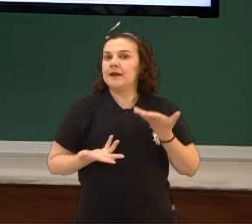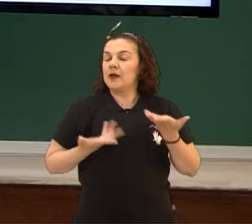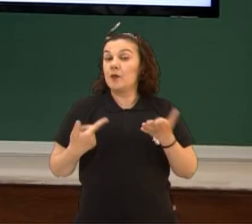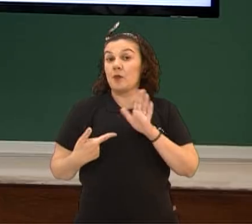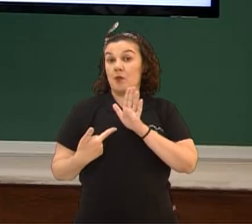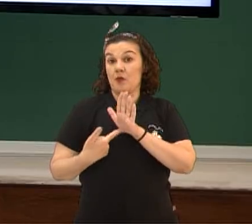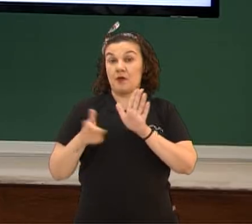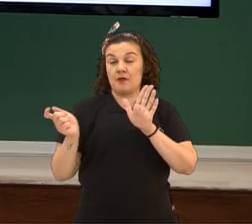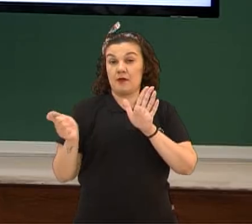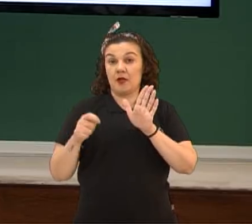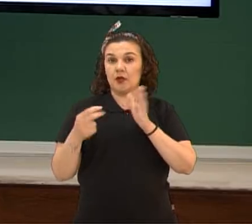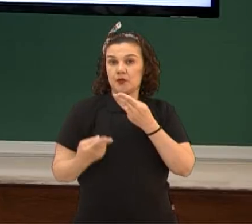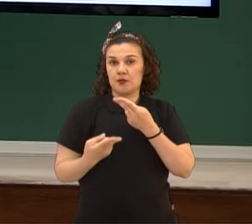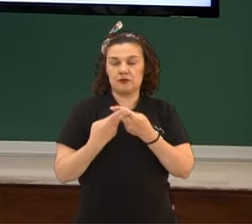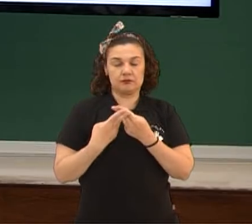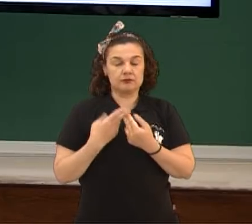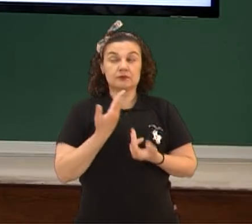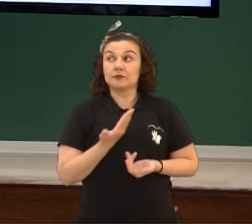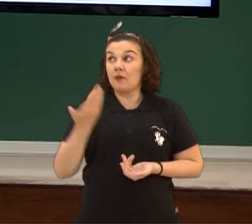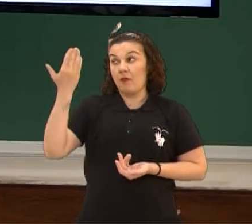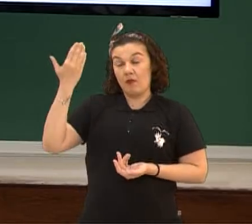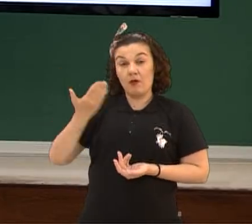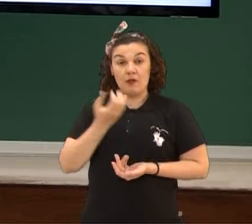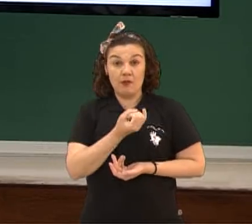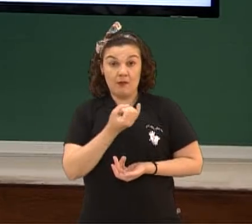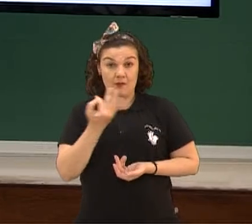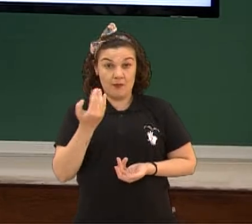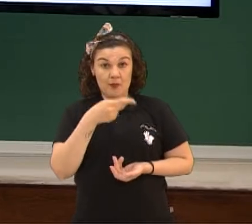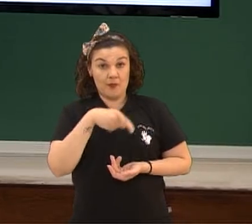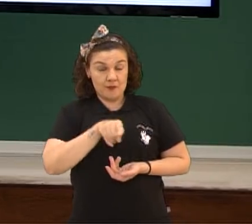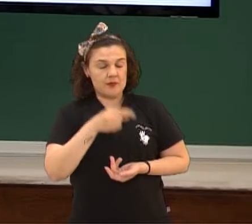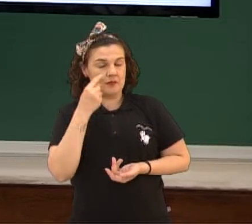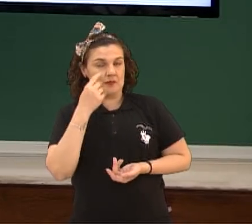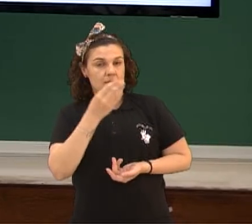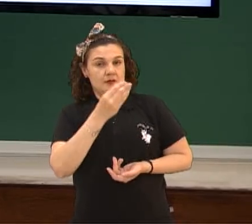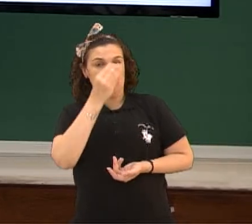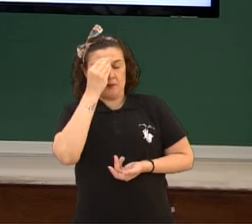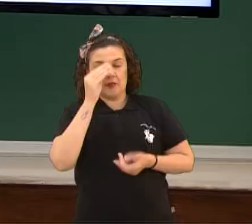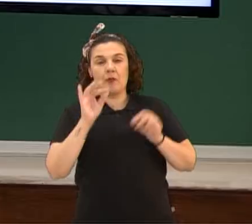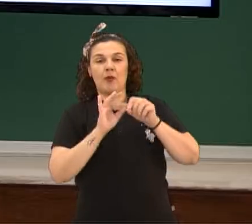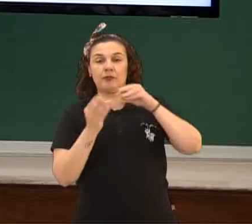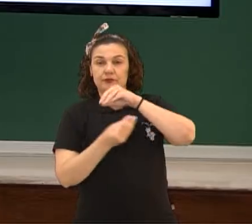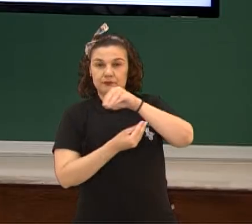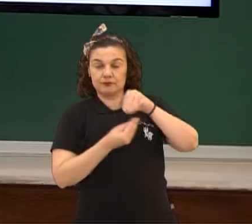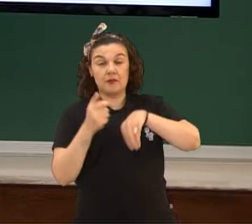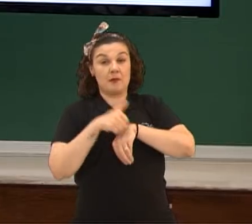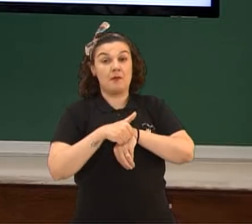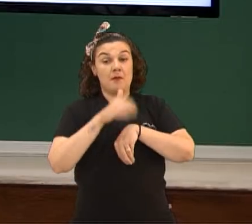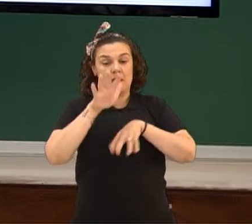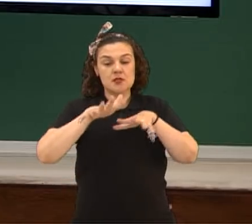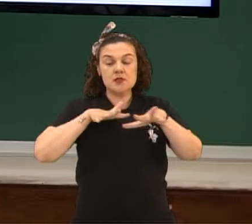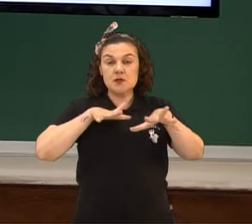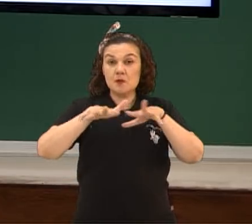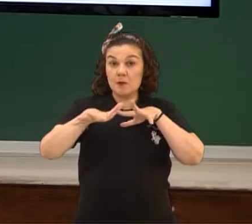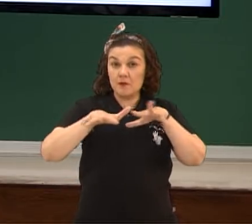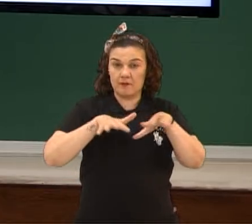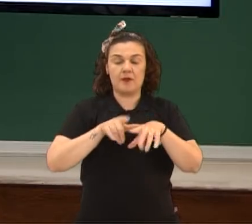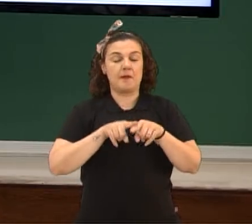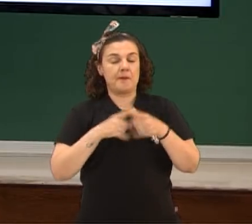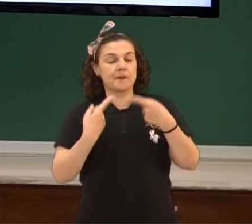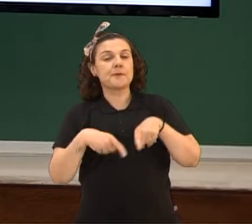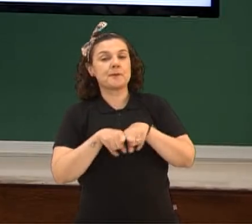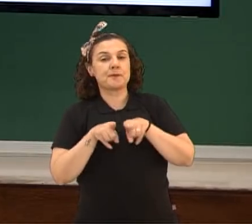recursos esses que podem ser usados, né? Vamos trazer alguns dos recursos usados, principalmente no que envolve mais a questão do movimento em si, né? Mas